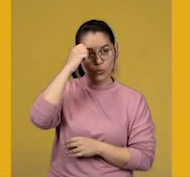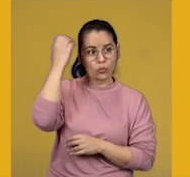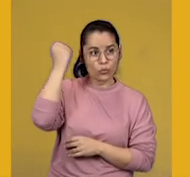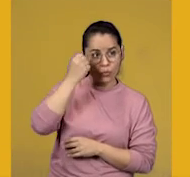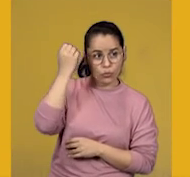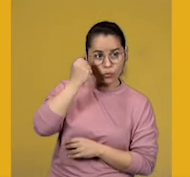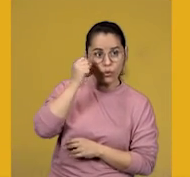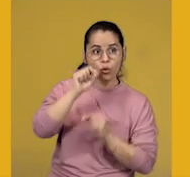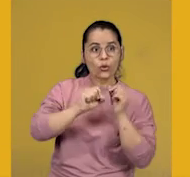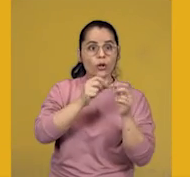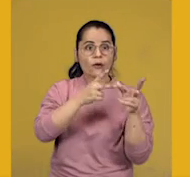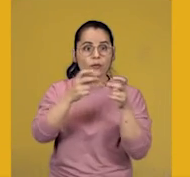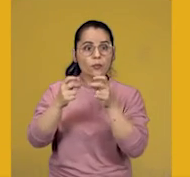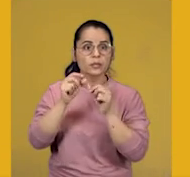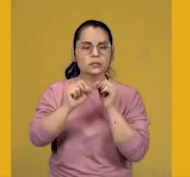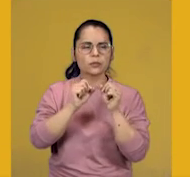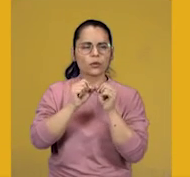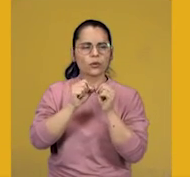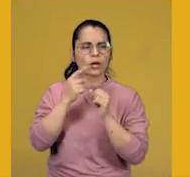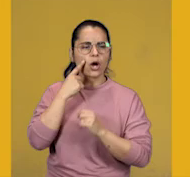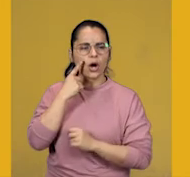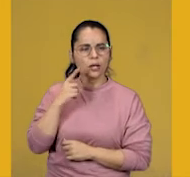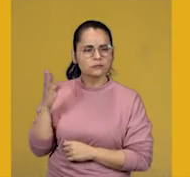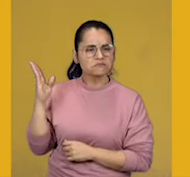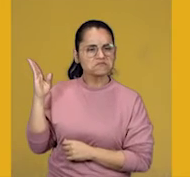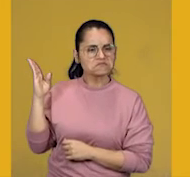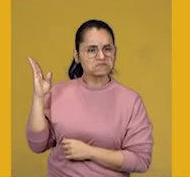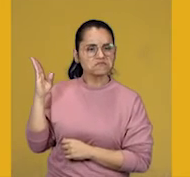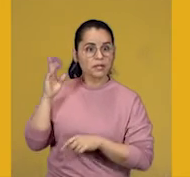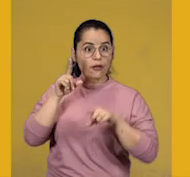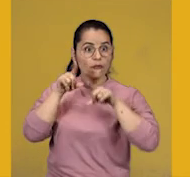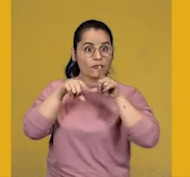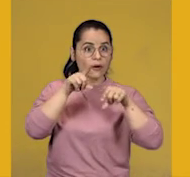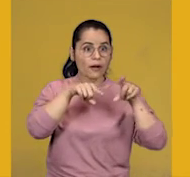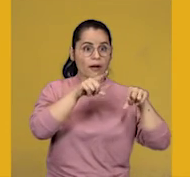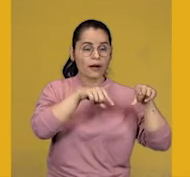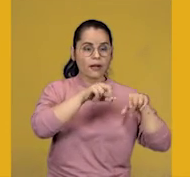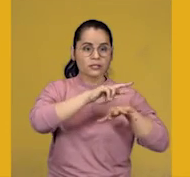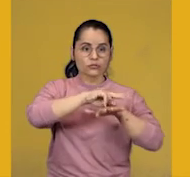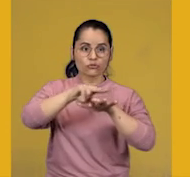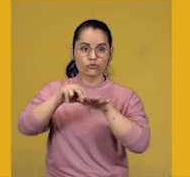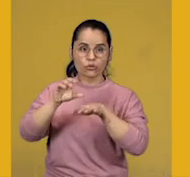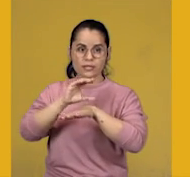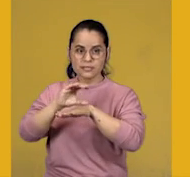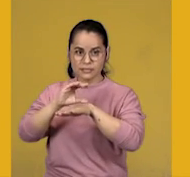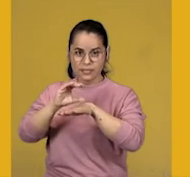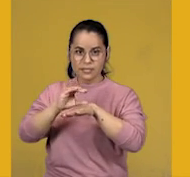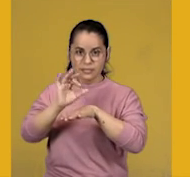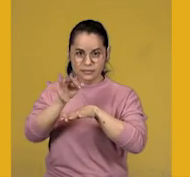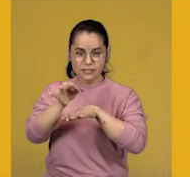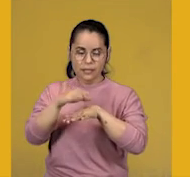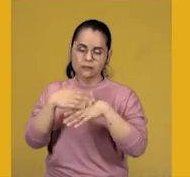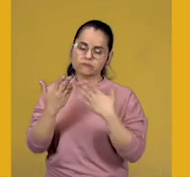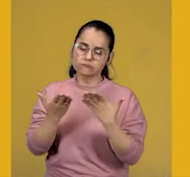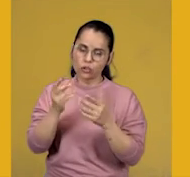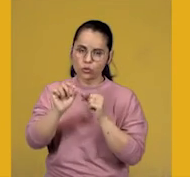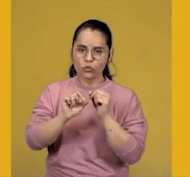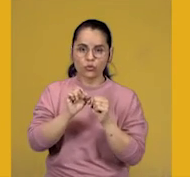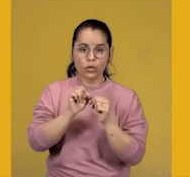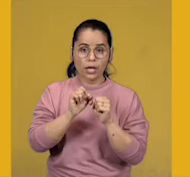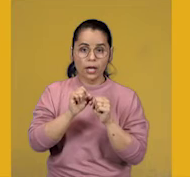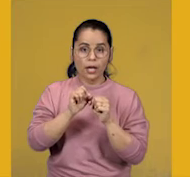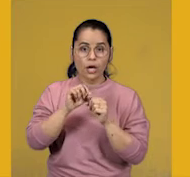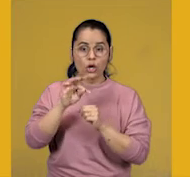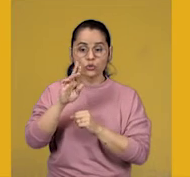vamos perceber? Vamos perceber uma variação de tons cinzas. E aí, esses